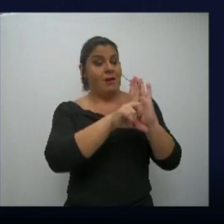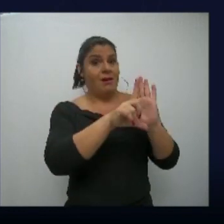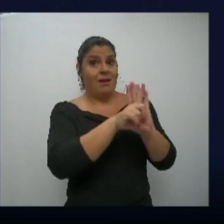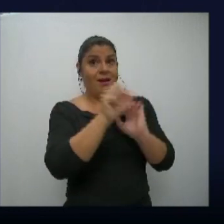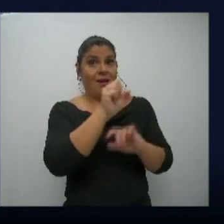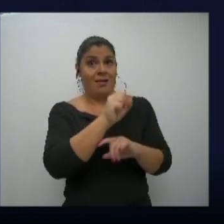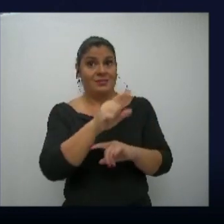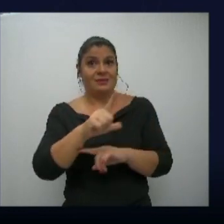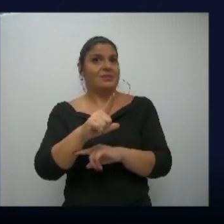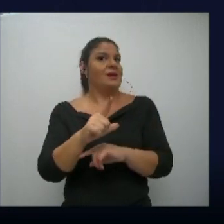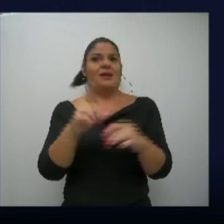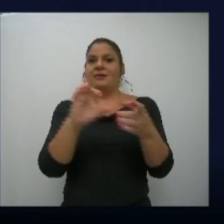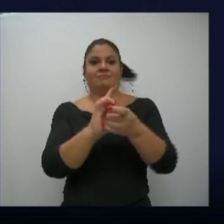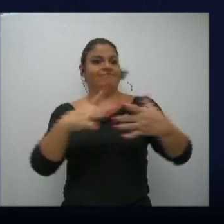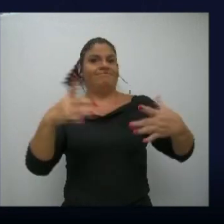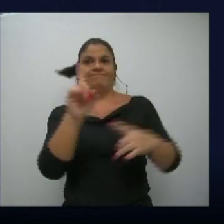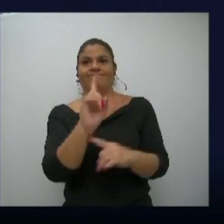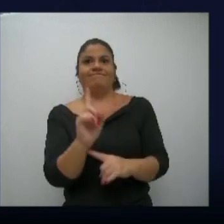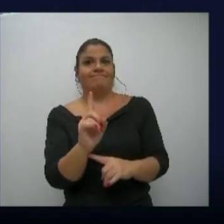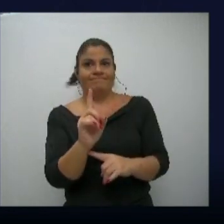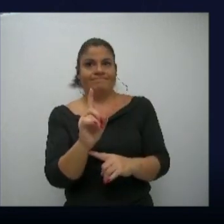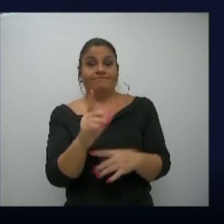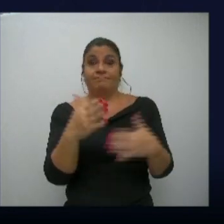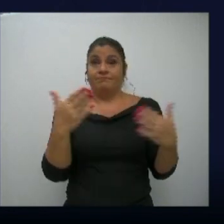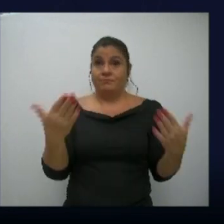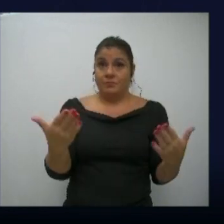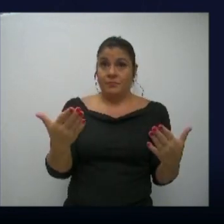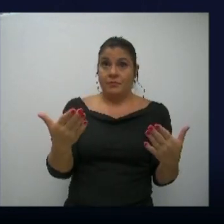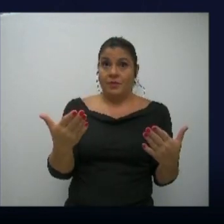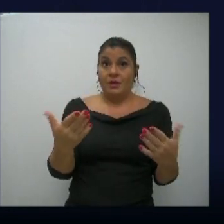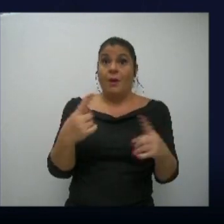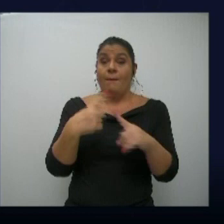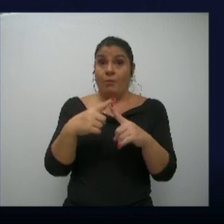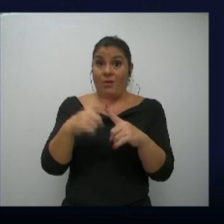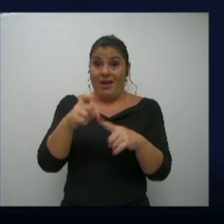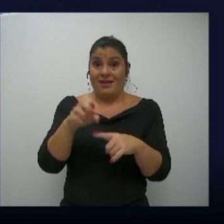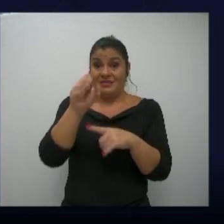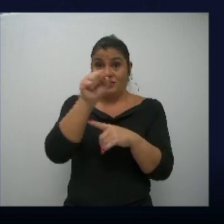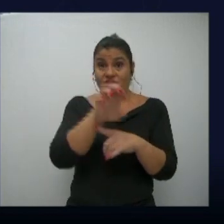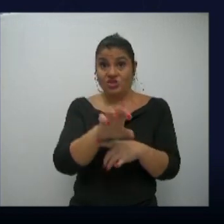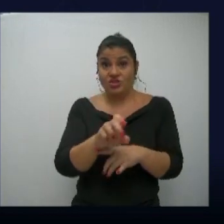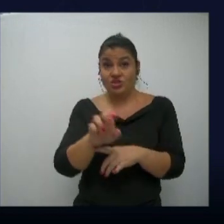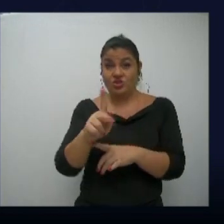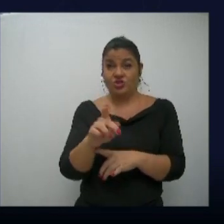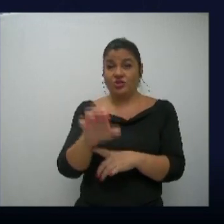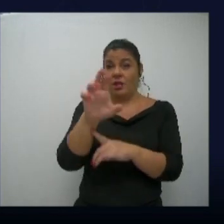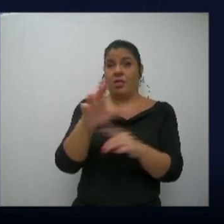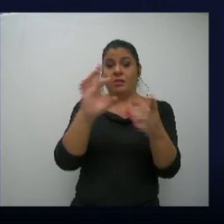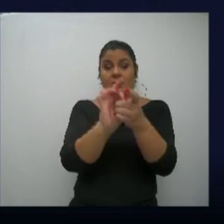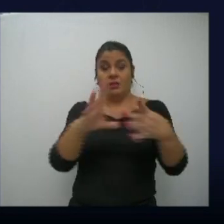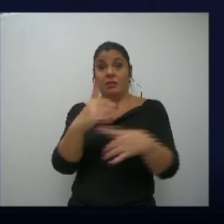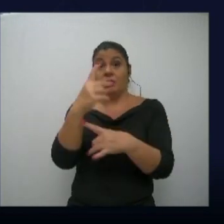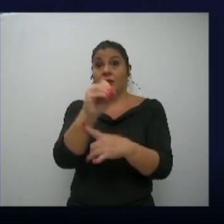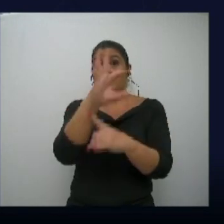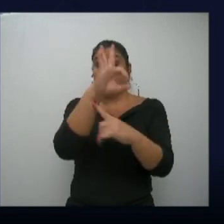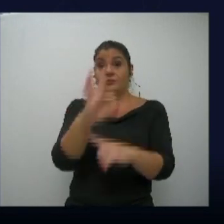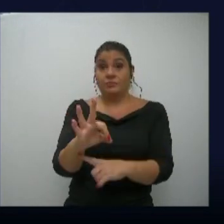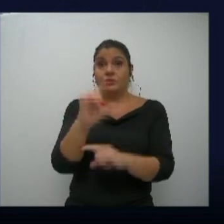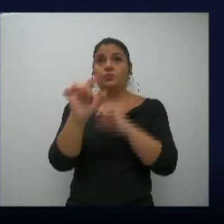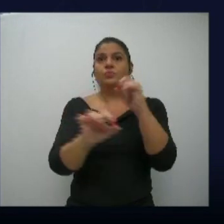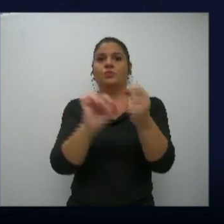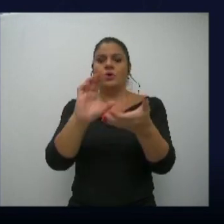permitiu que a gente tivesse acesso a super Vou Deixar Na Super volta enxerga um mecanismo que permite com 10 por cento